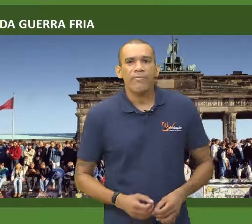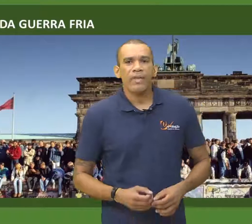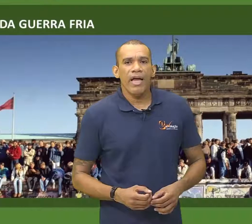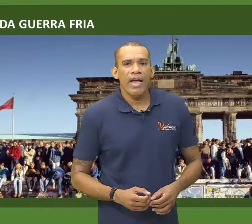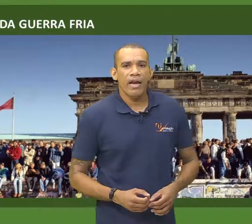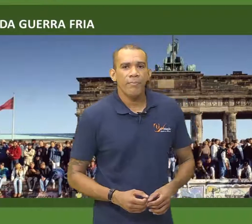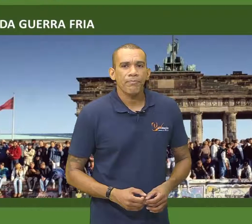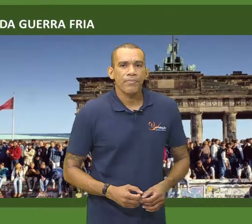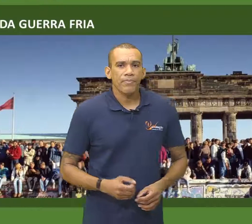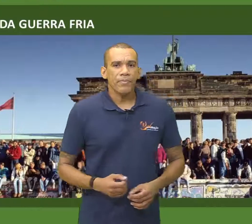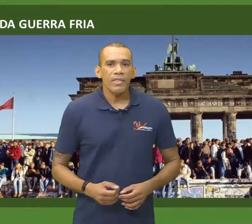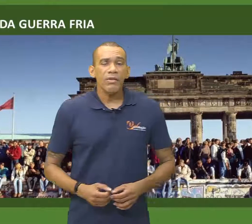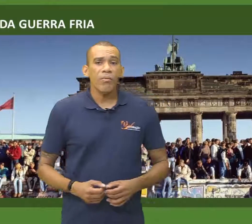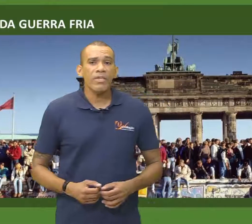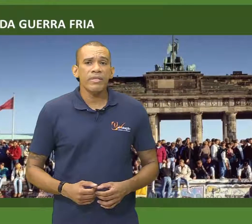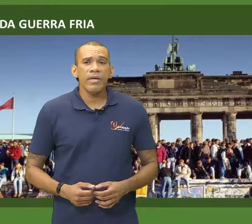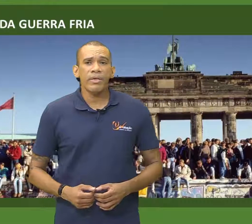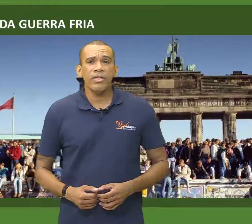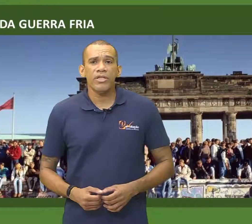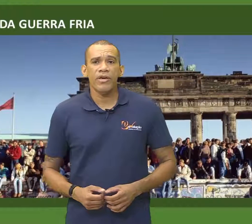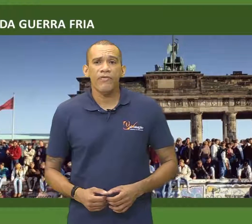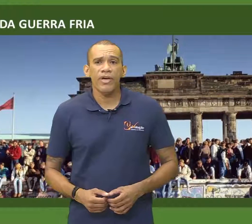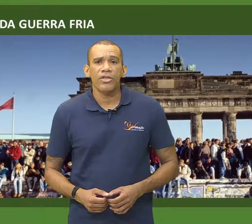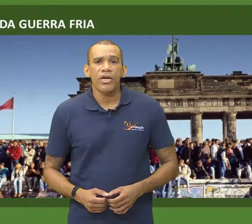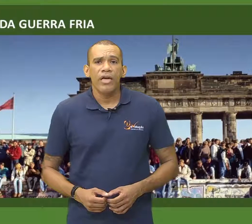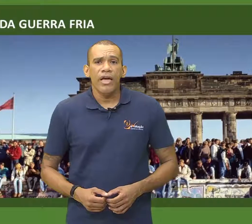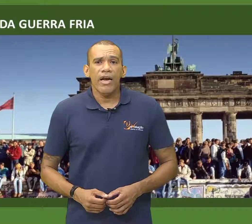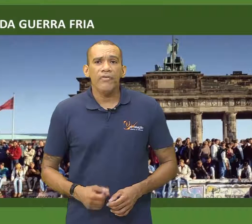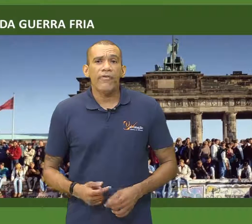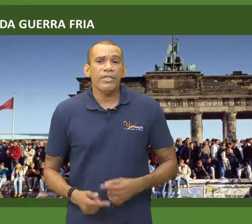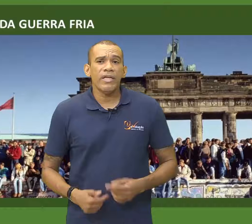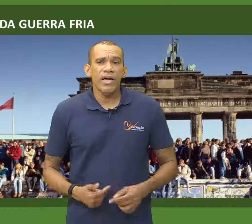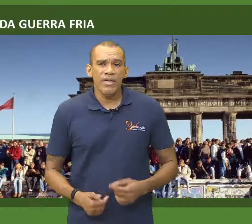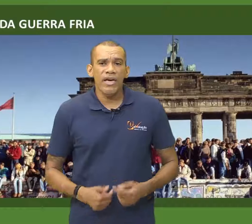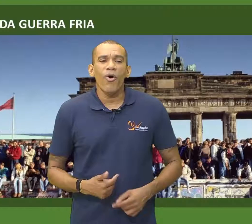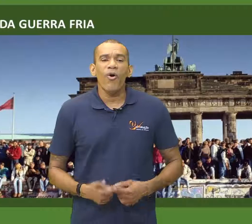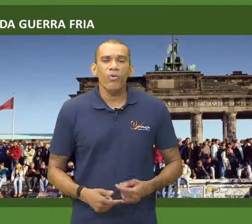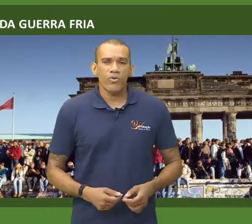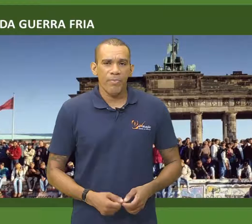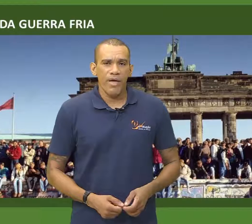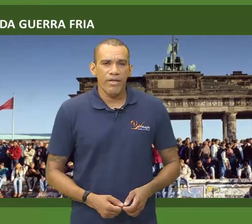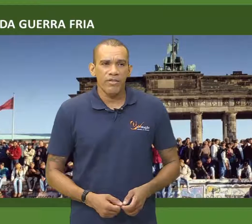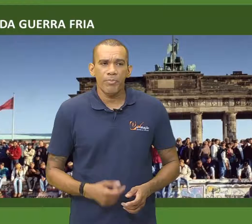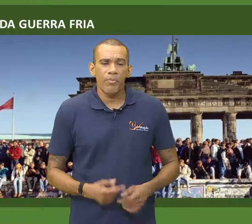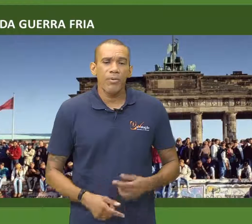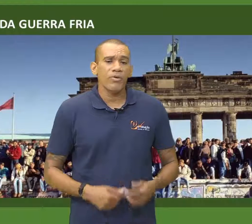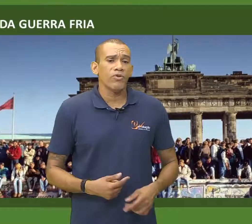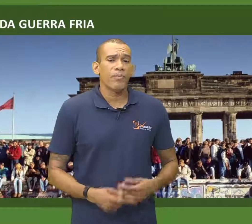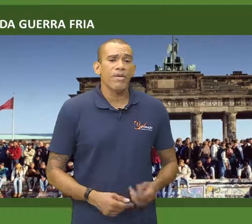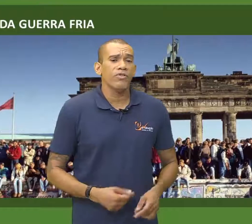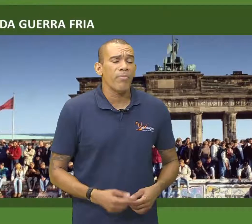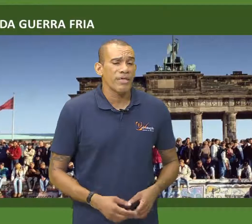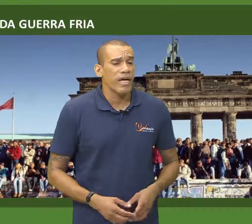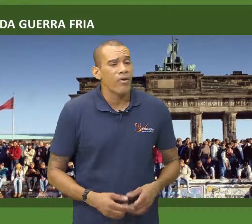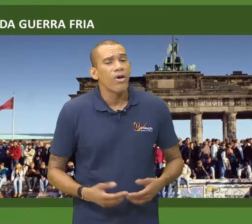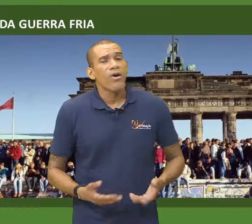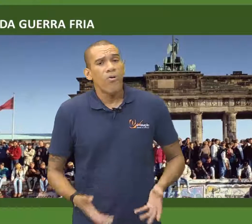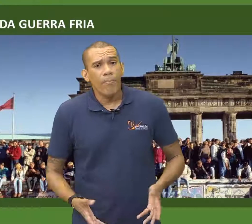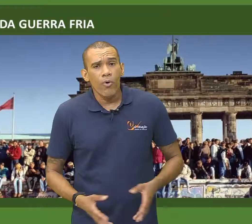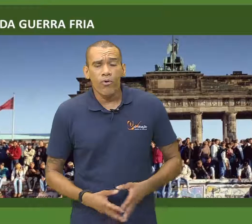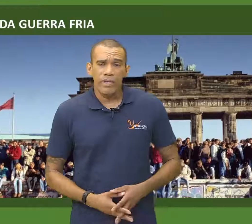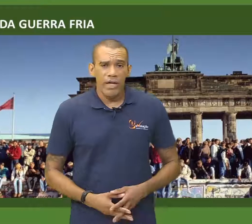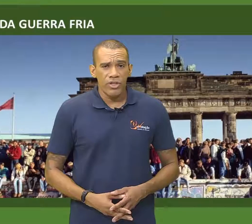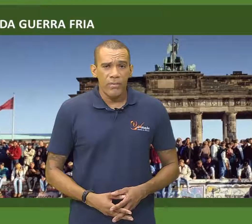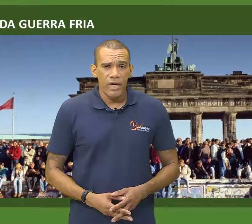fazer, o mesmo exemplo que a China fez, ela influenciaria outros países. O problema é que os outros países começaram